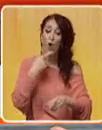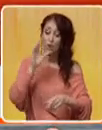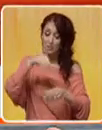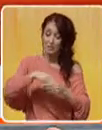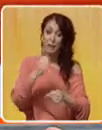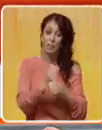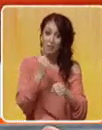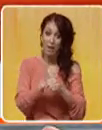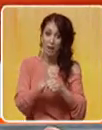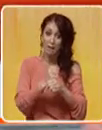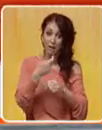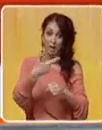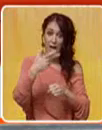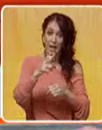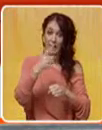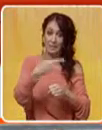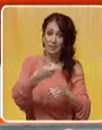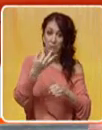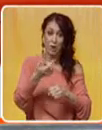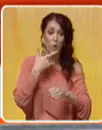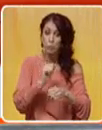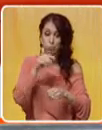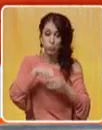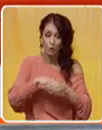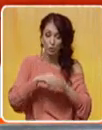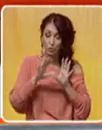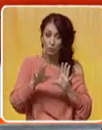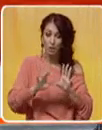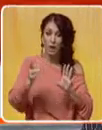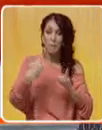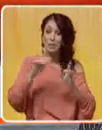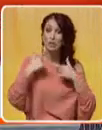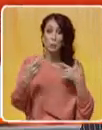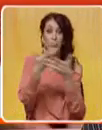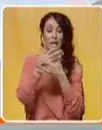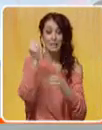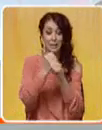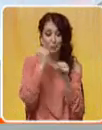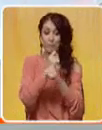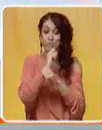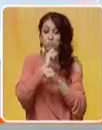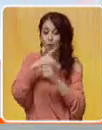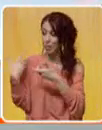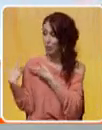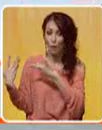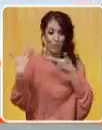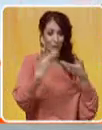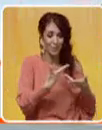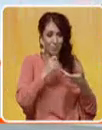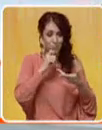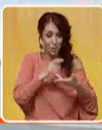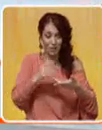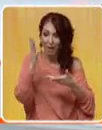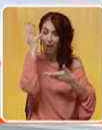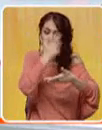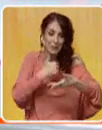no mercado de trabalho sabes Manel estou no mercado de trabalho podem me convidar para aquilo que quiser até para representar que é uma das tuas paõ representar